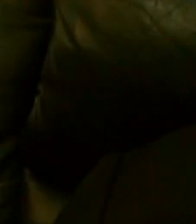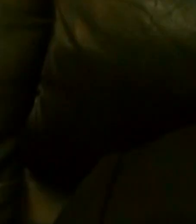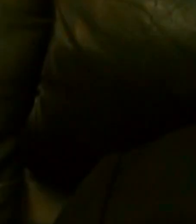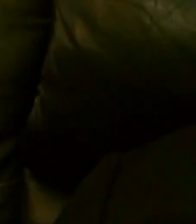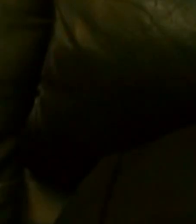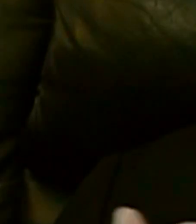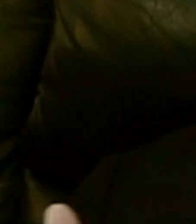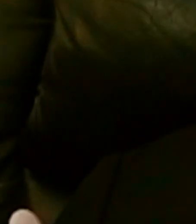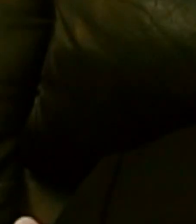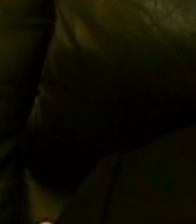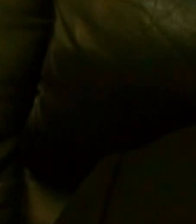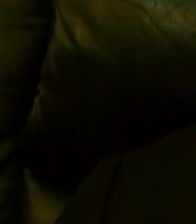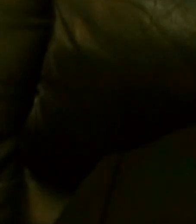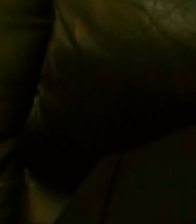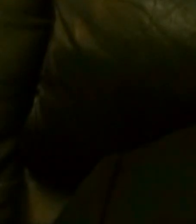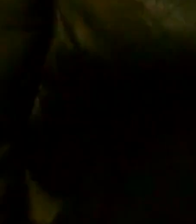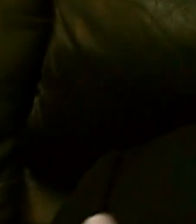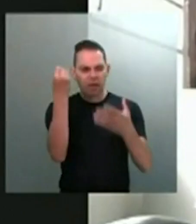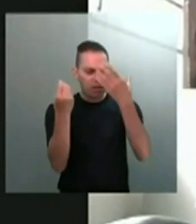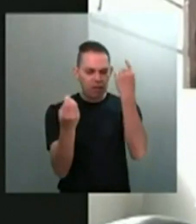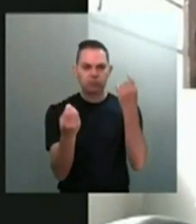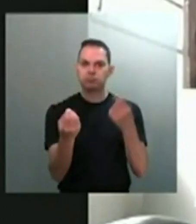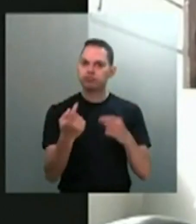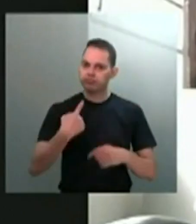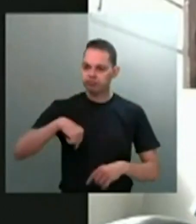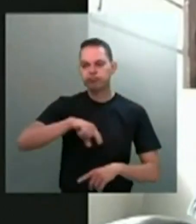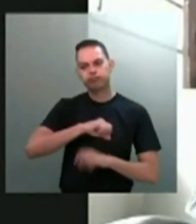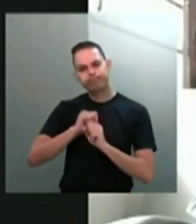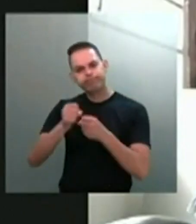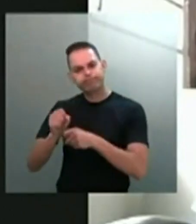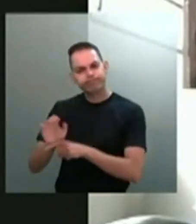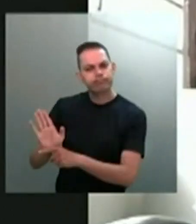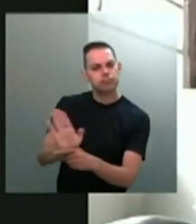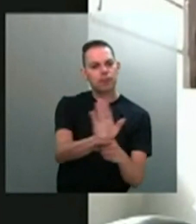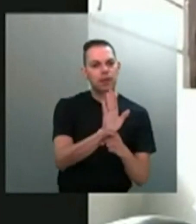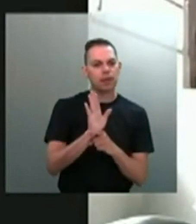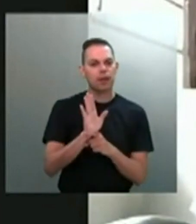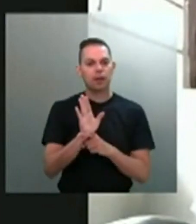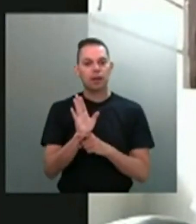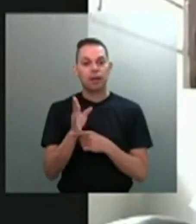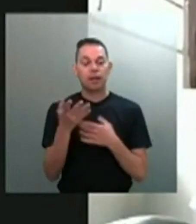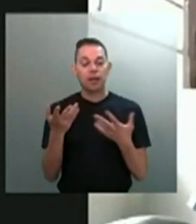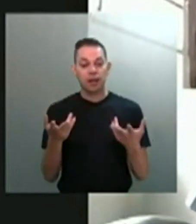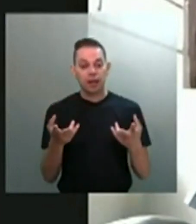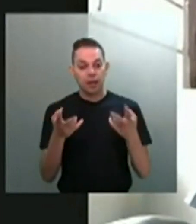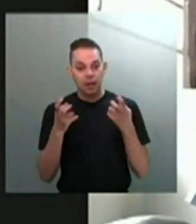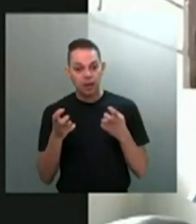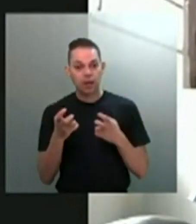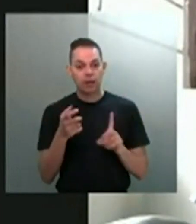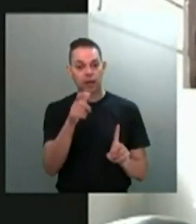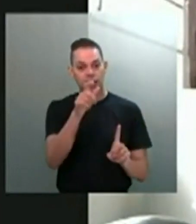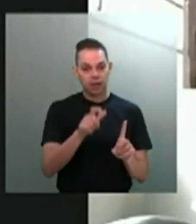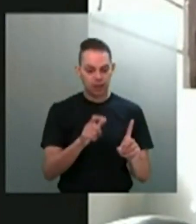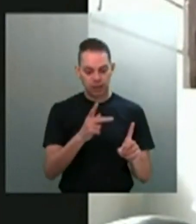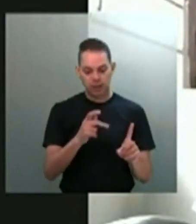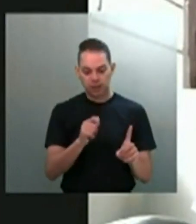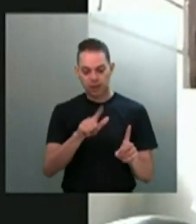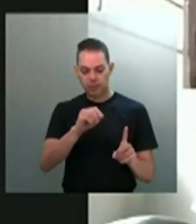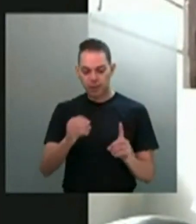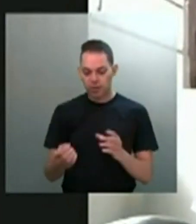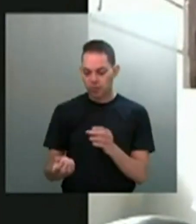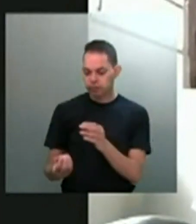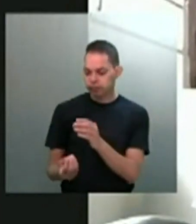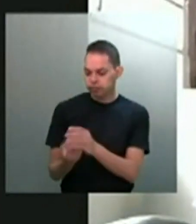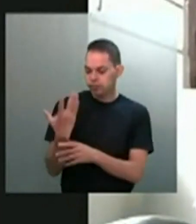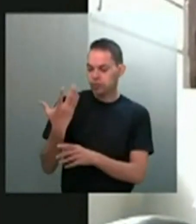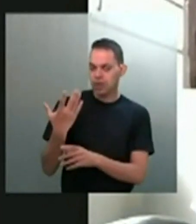Paulo Arnes com a dignidade da vida. Eu tenho muito diante dos meus olhos Dom Paulo criando a Pastoral do